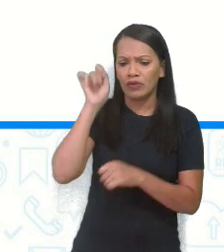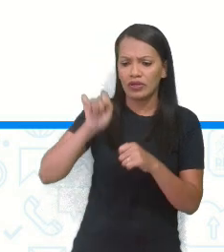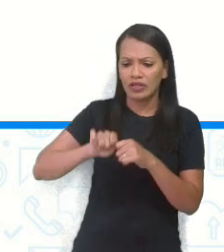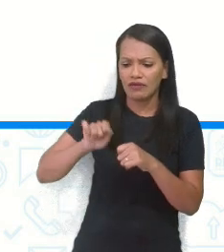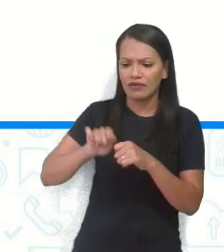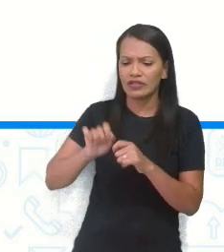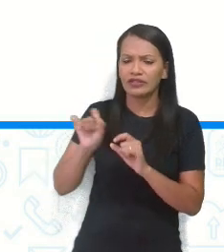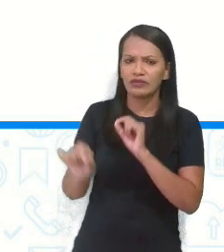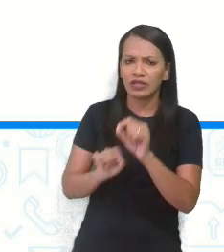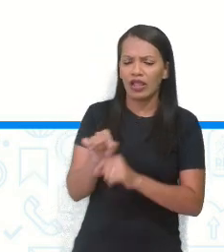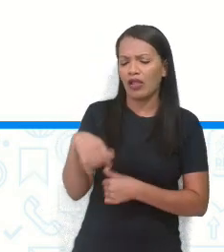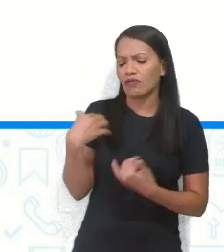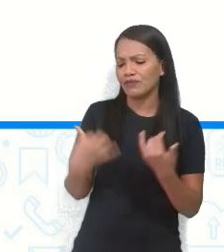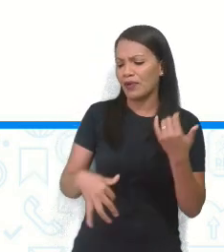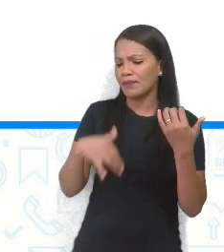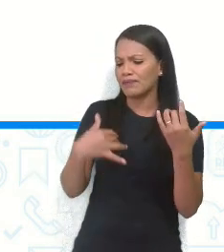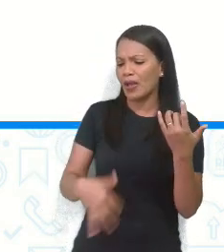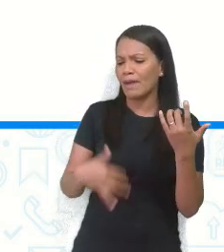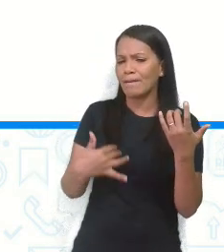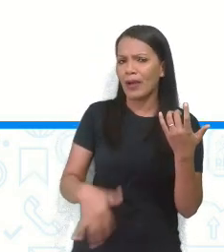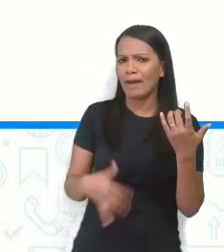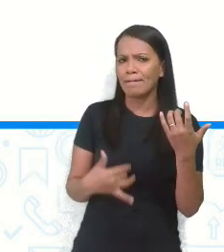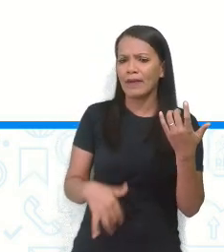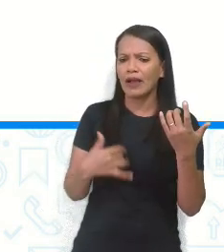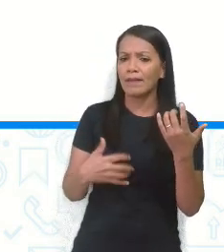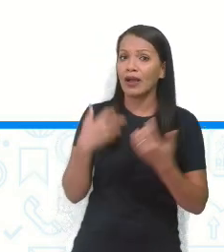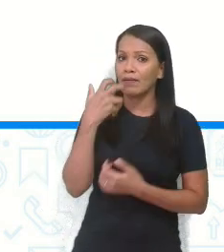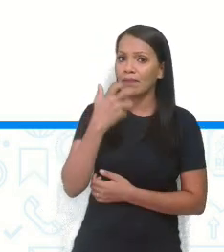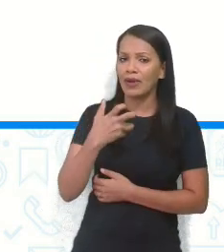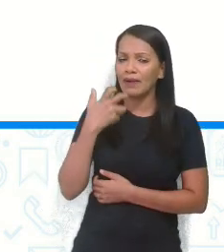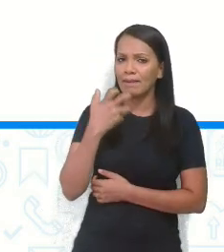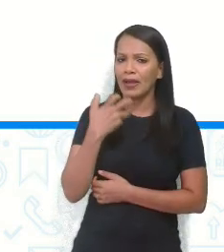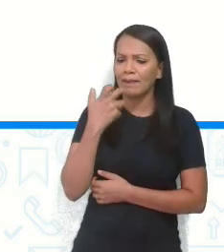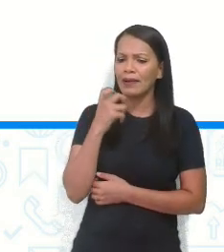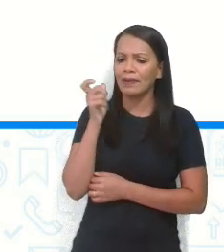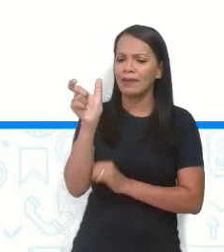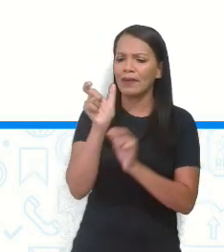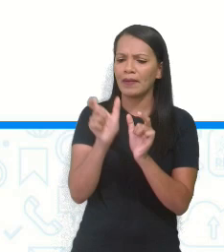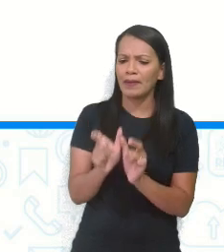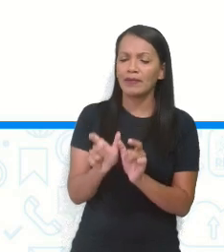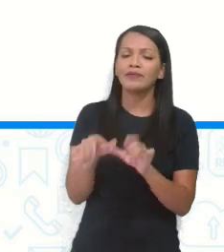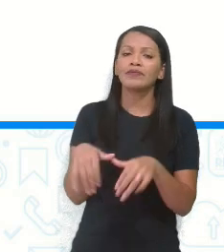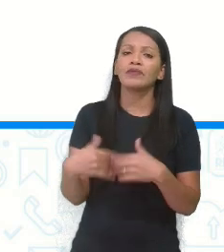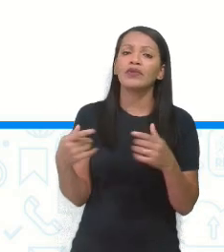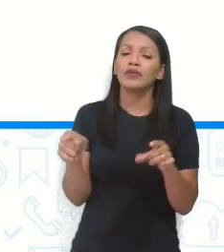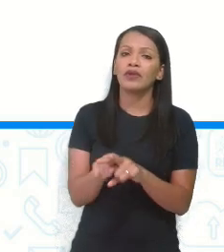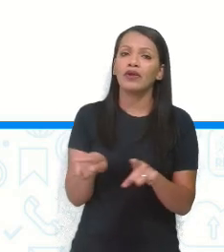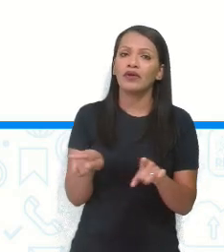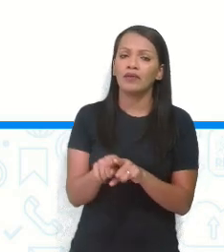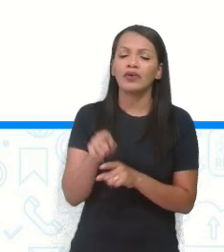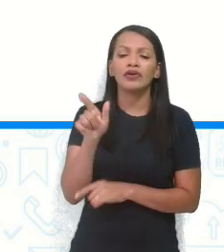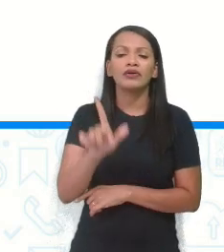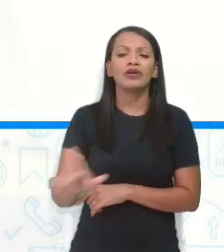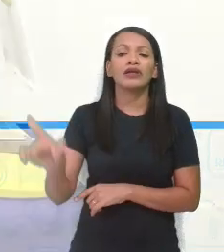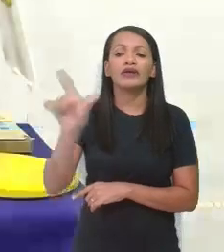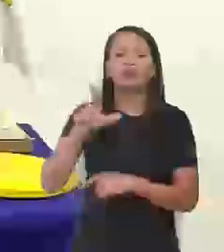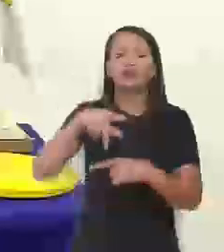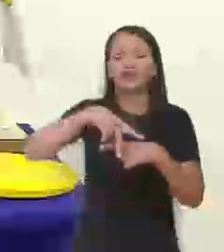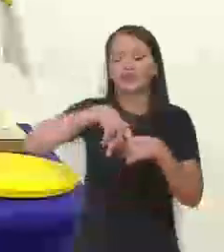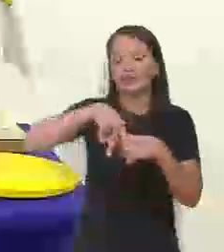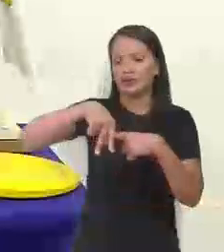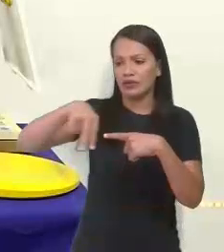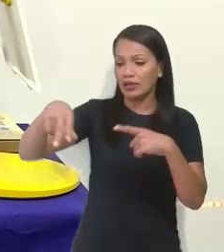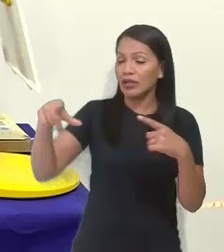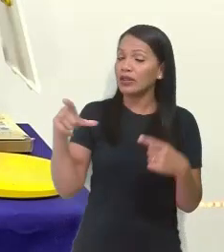As trovinhas. E das trovinhas, não é? A gente começou a fazer a literatura de cordel que a